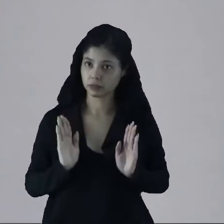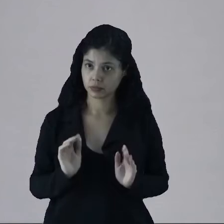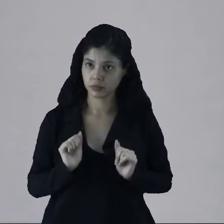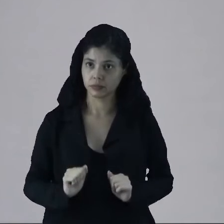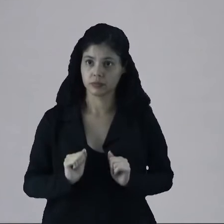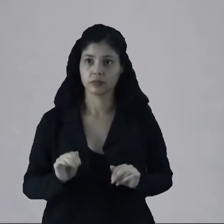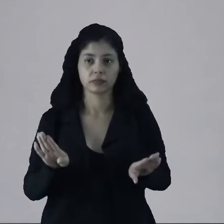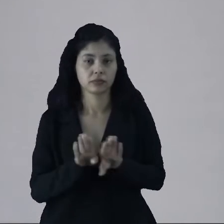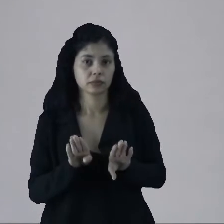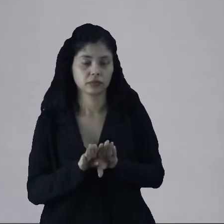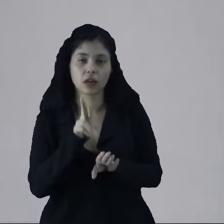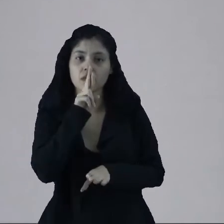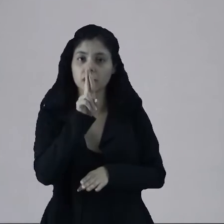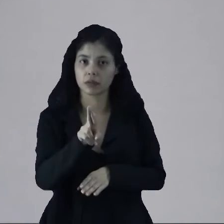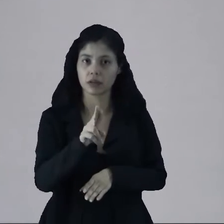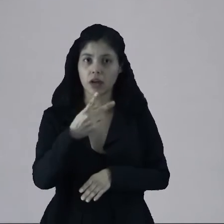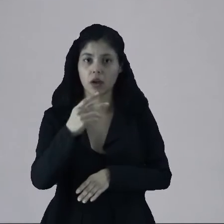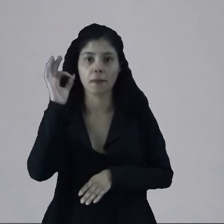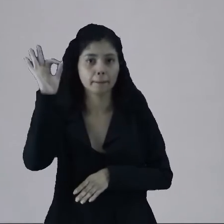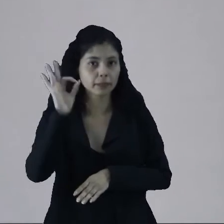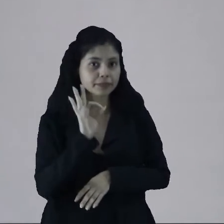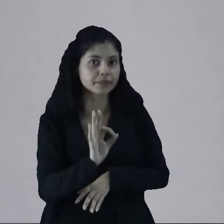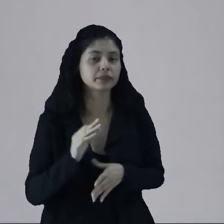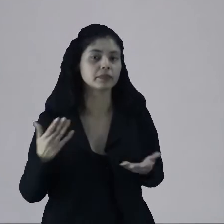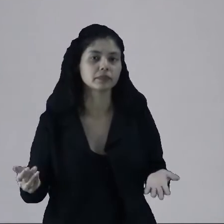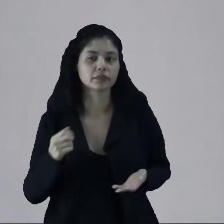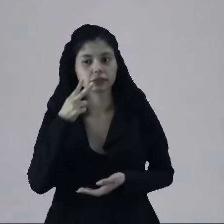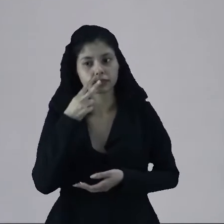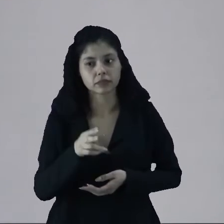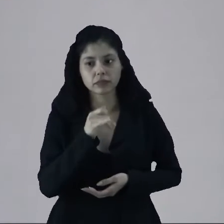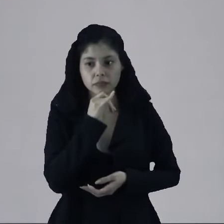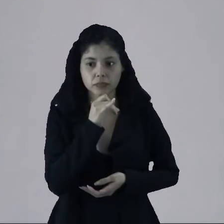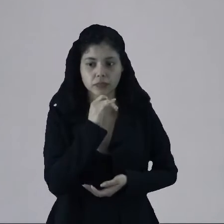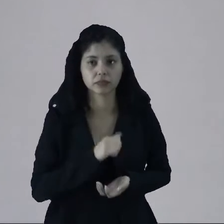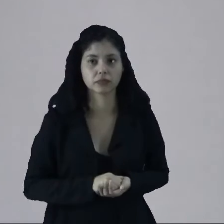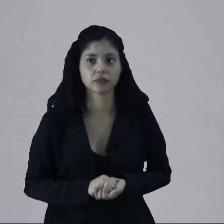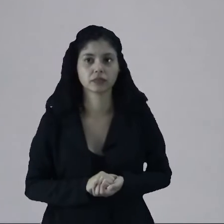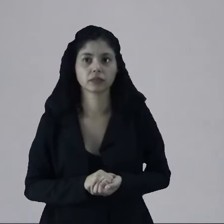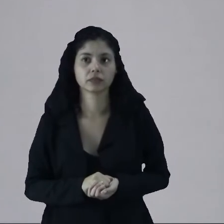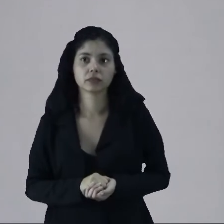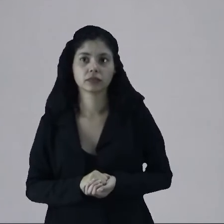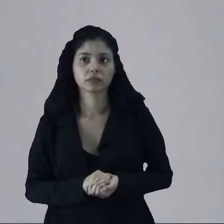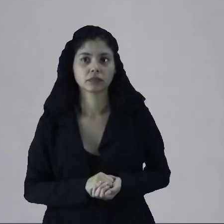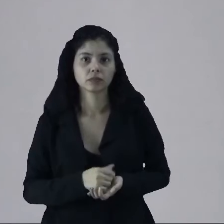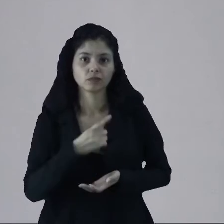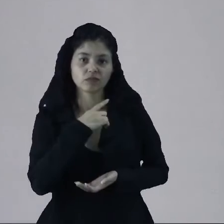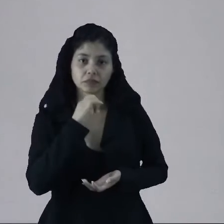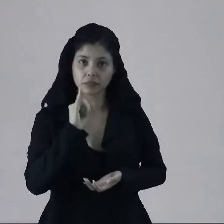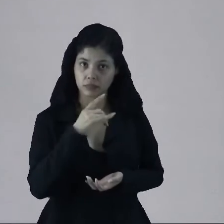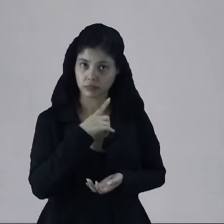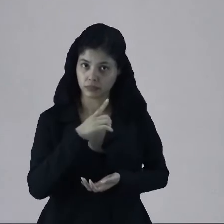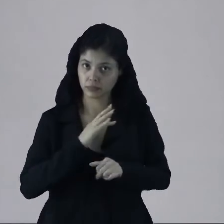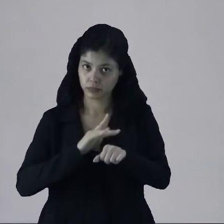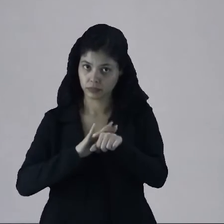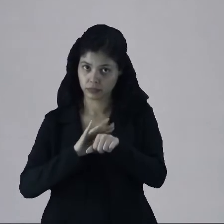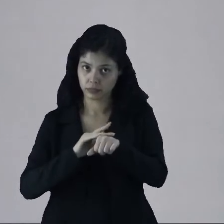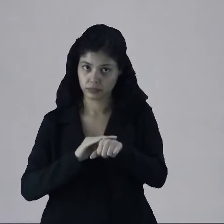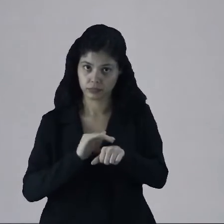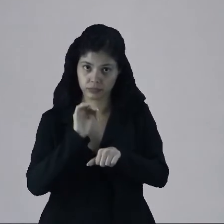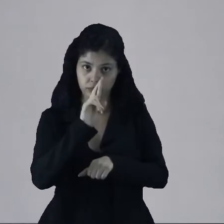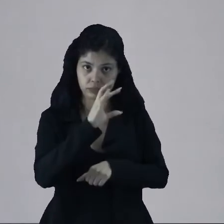vai fazer um pouco de cálculo de probabilidade. Então vamos ver um exemplo aqui, ó. Se eu tenho uma